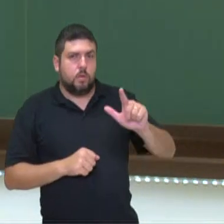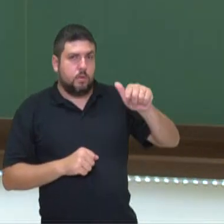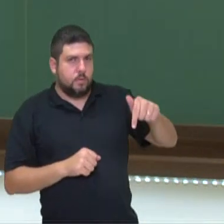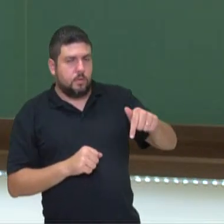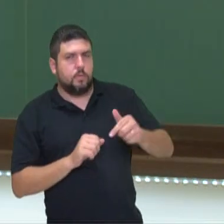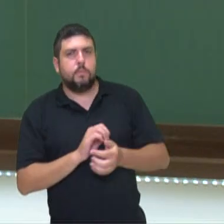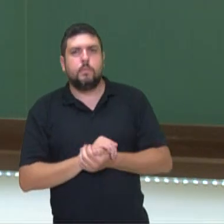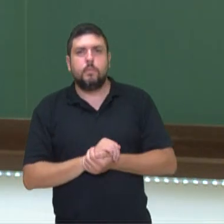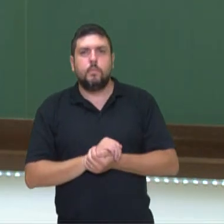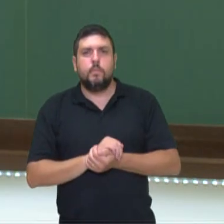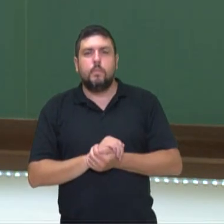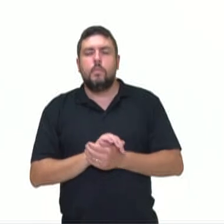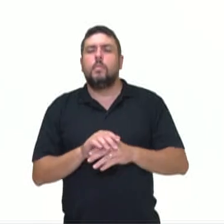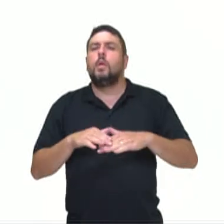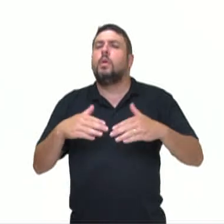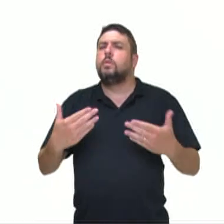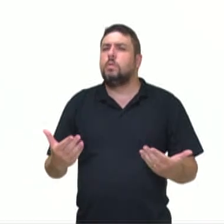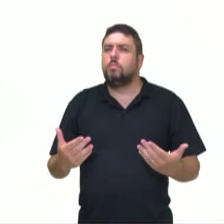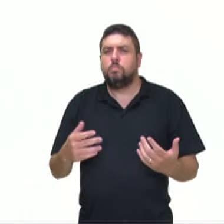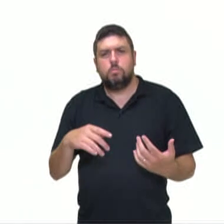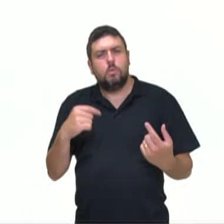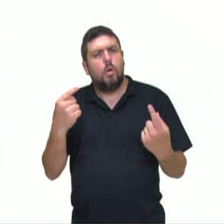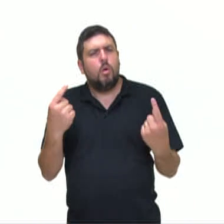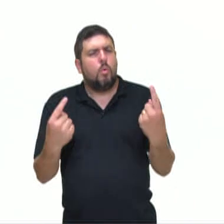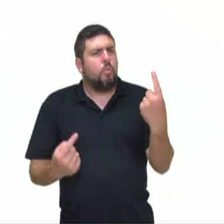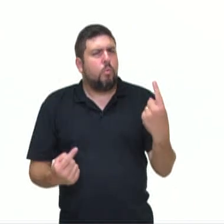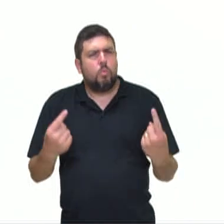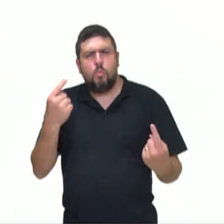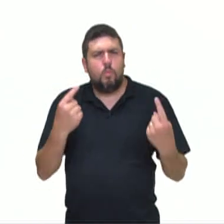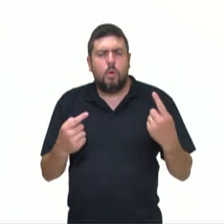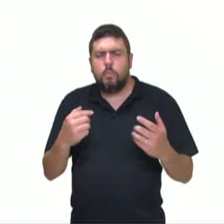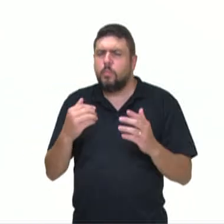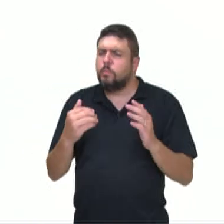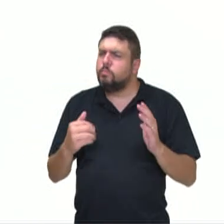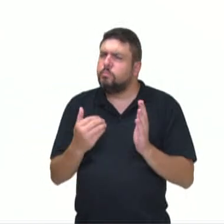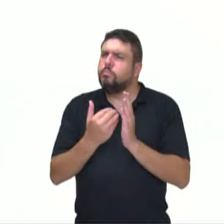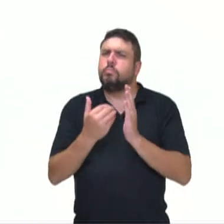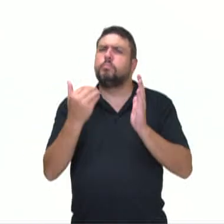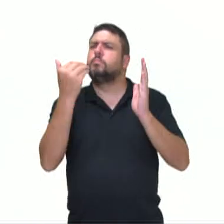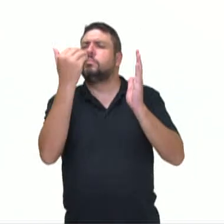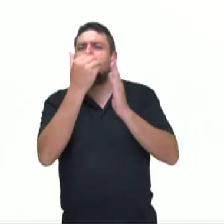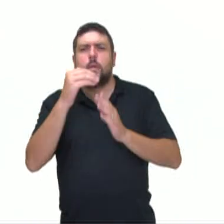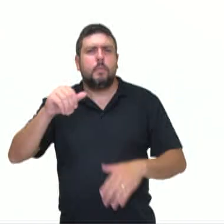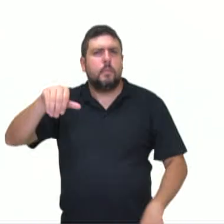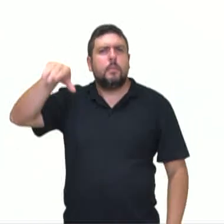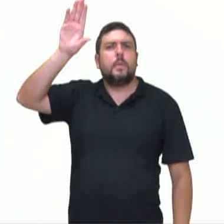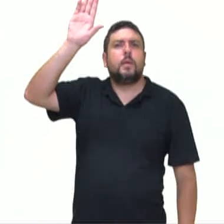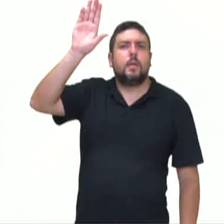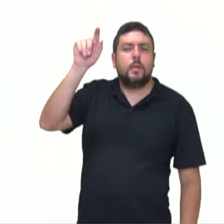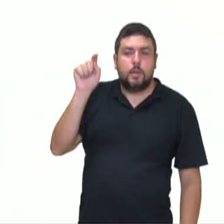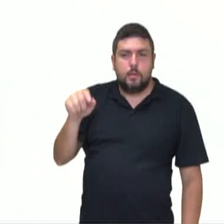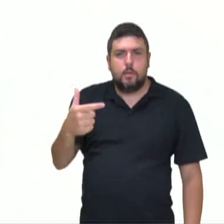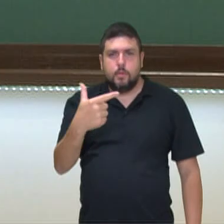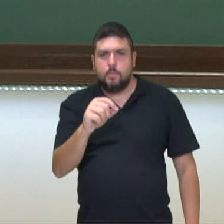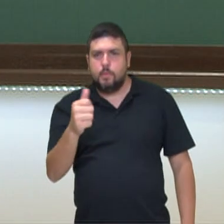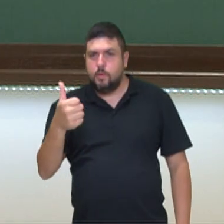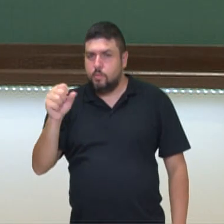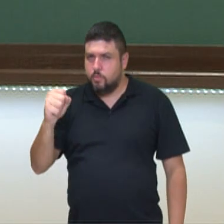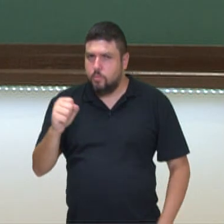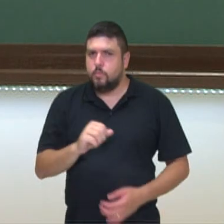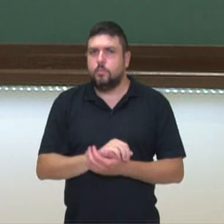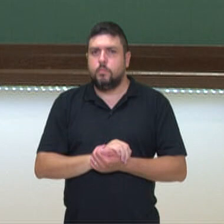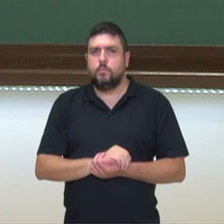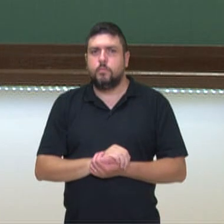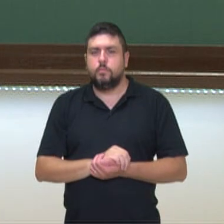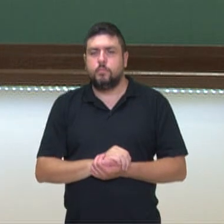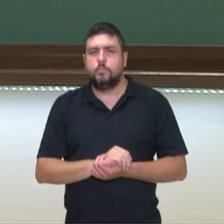2017. Então, em qual desses anos houve um maior número de participantes? Em 2018. Então, a primeira